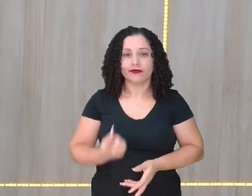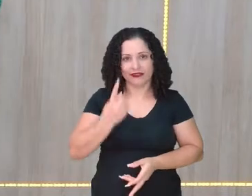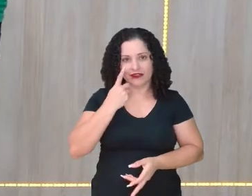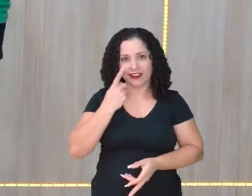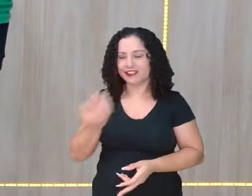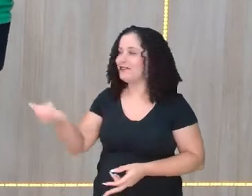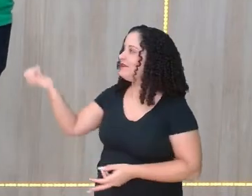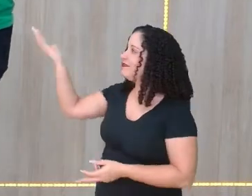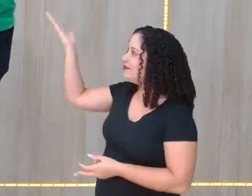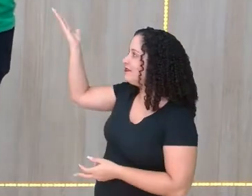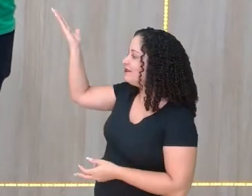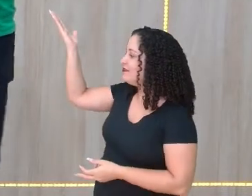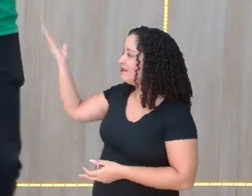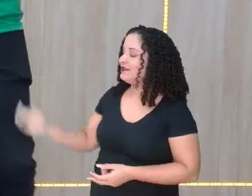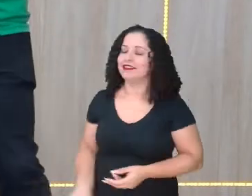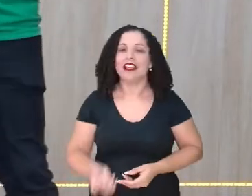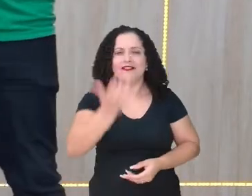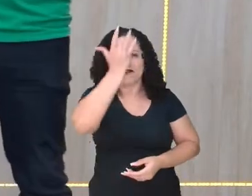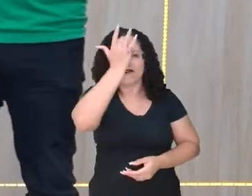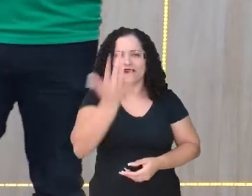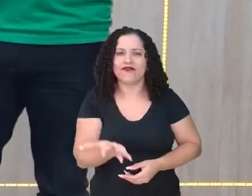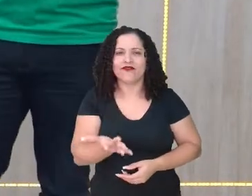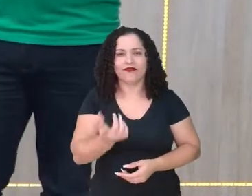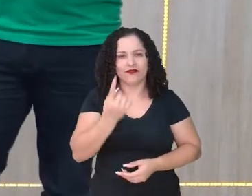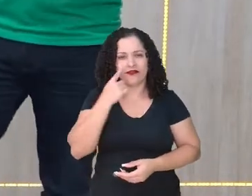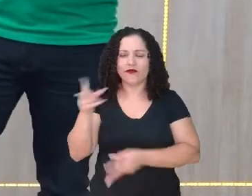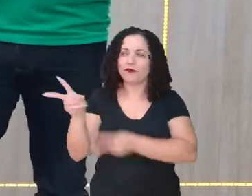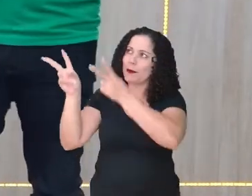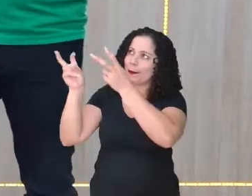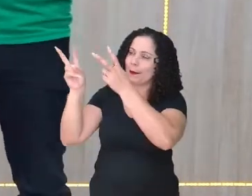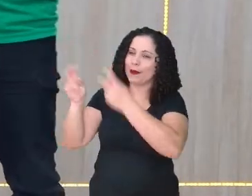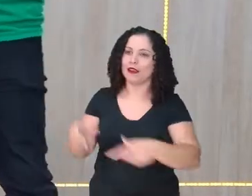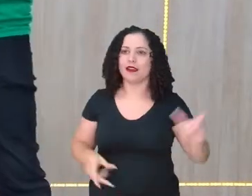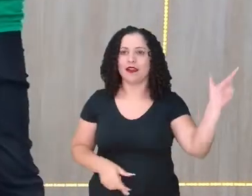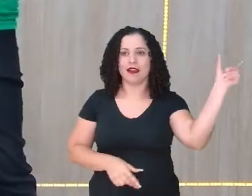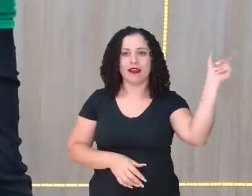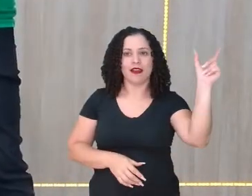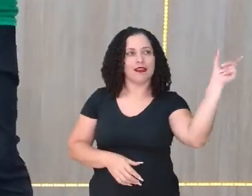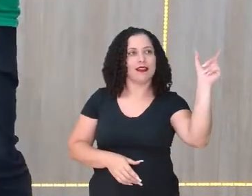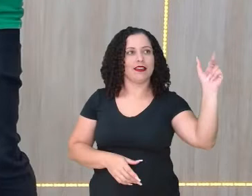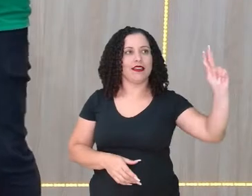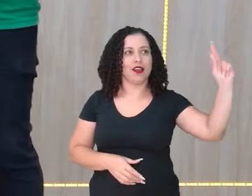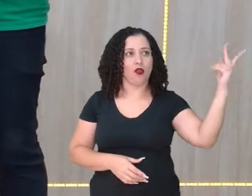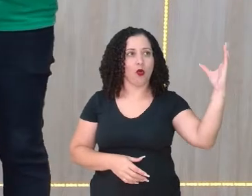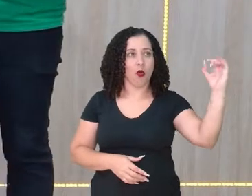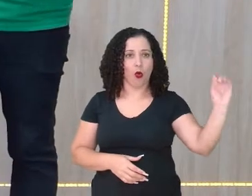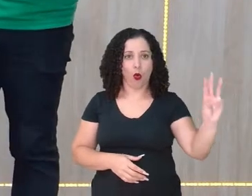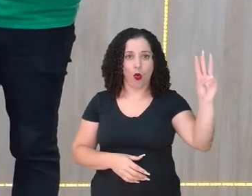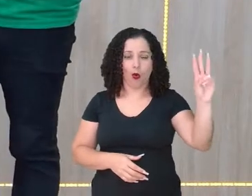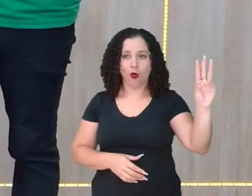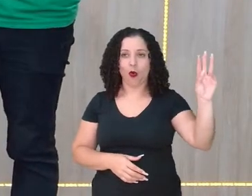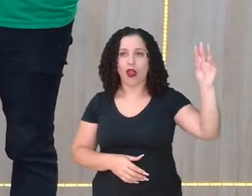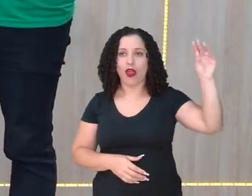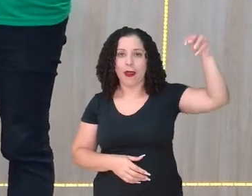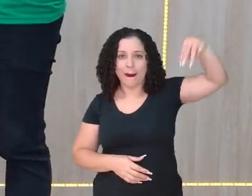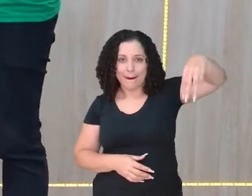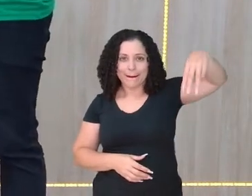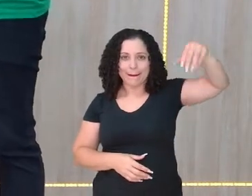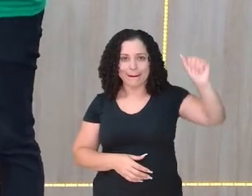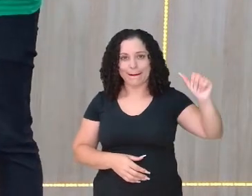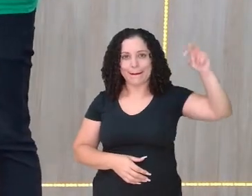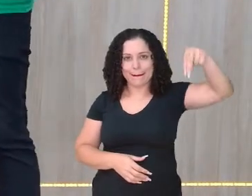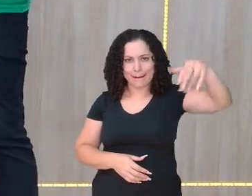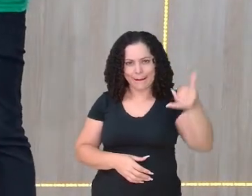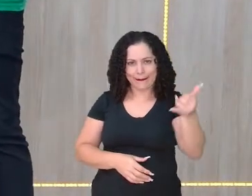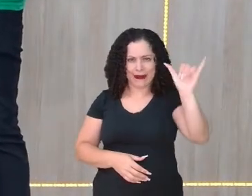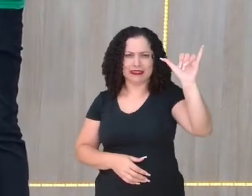Agora um que é bem comum aqui quando a gente fala de how, é a diferença de how many e how much. E alguns alunos confundem isso daqui,